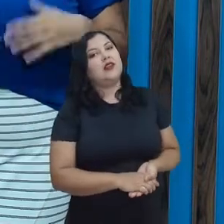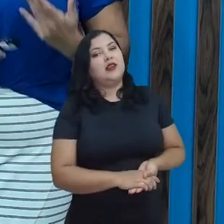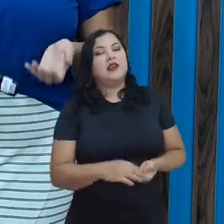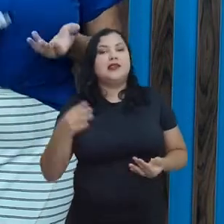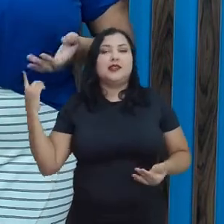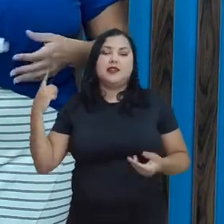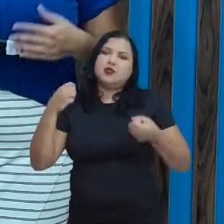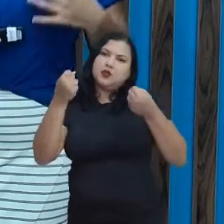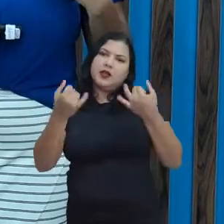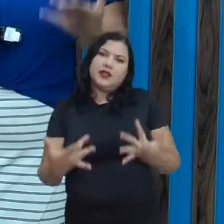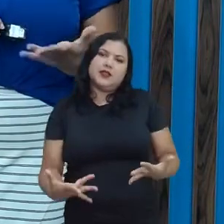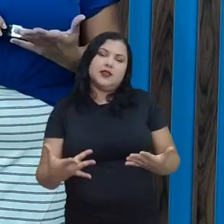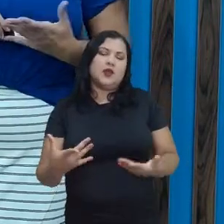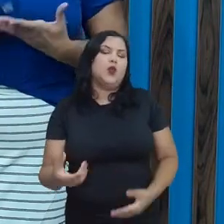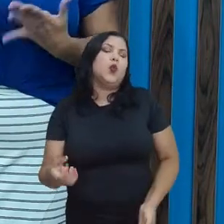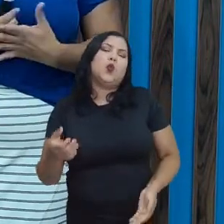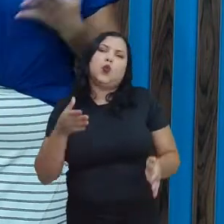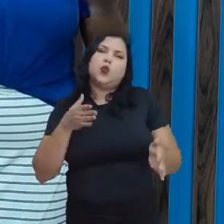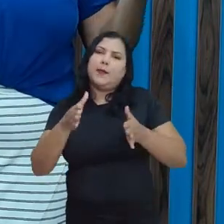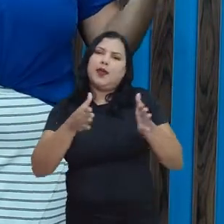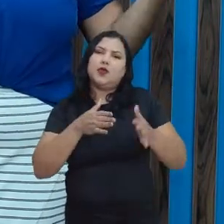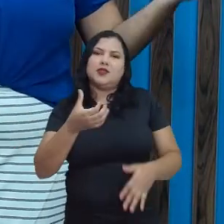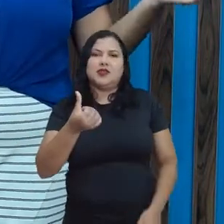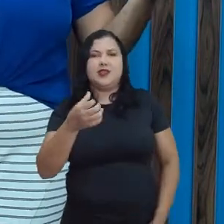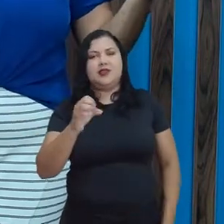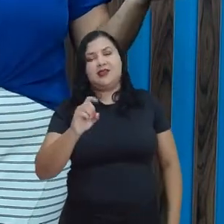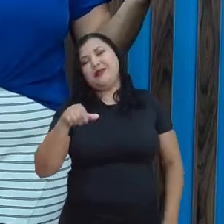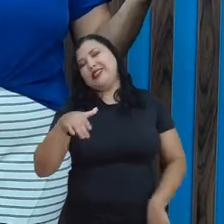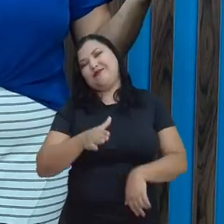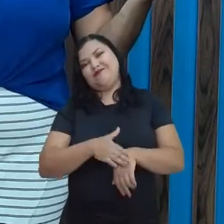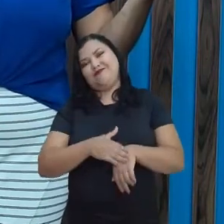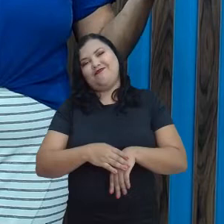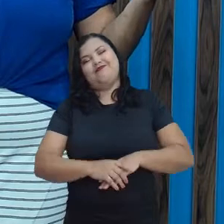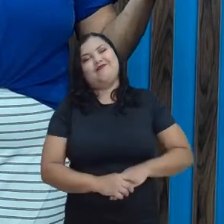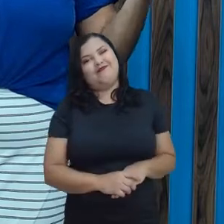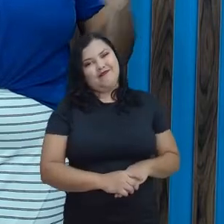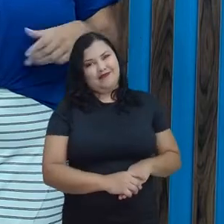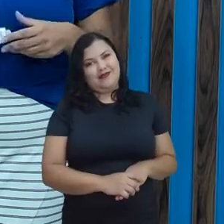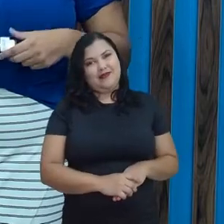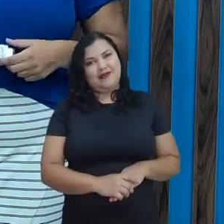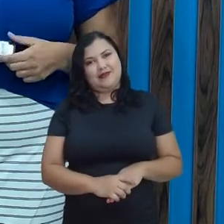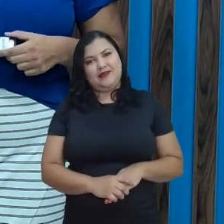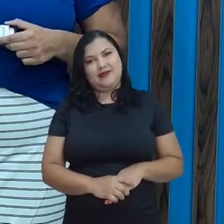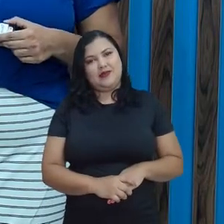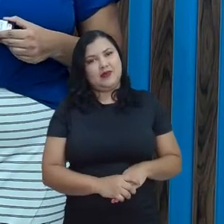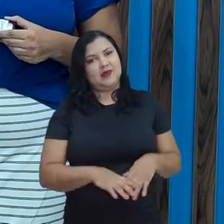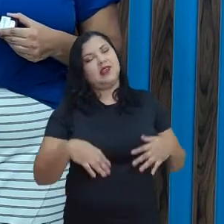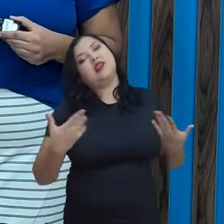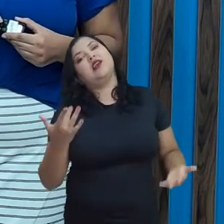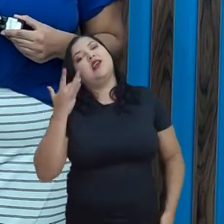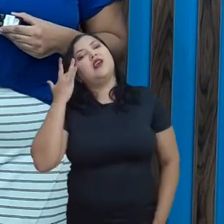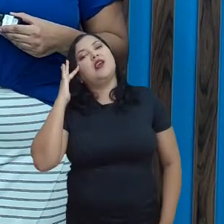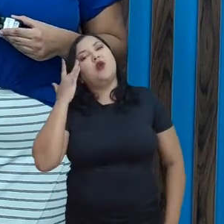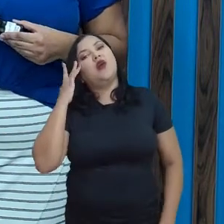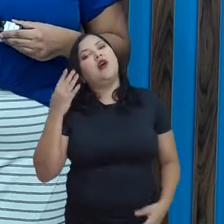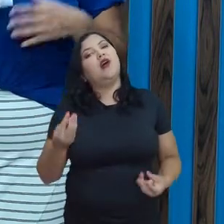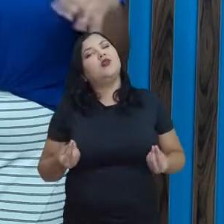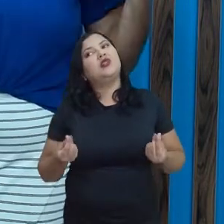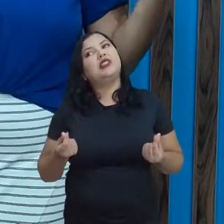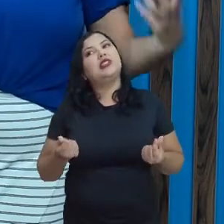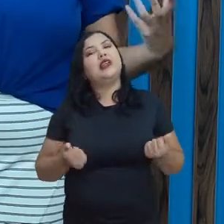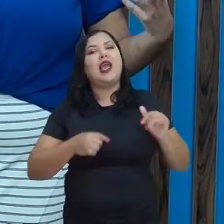um relato da década de 60, ele não poderia ser mais atual. Sim. Não é? E eu acho que